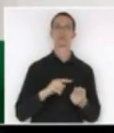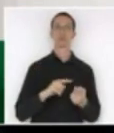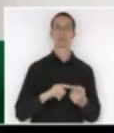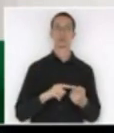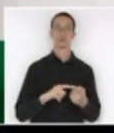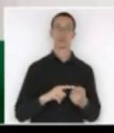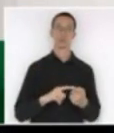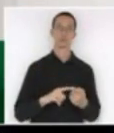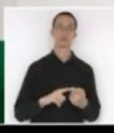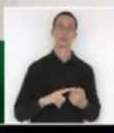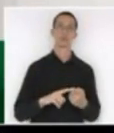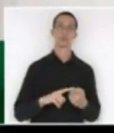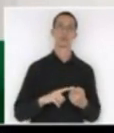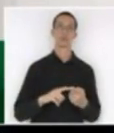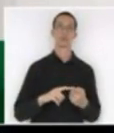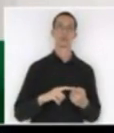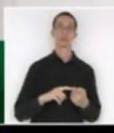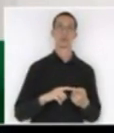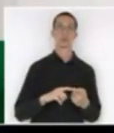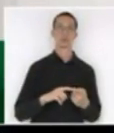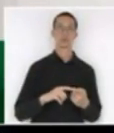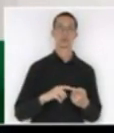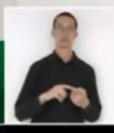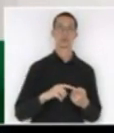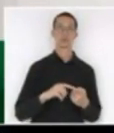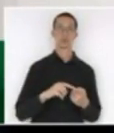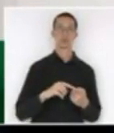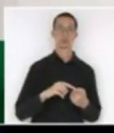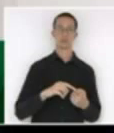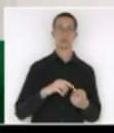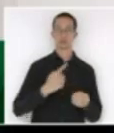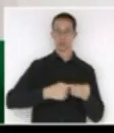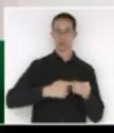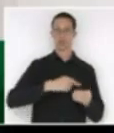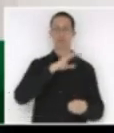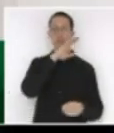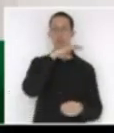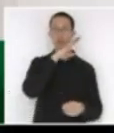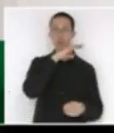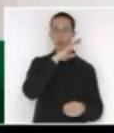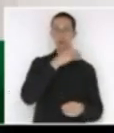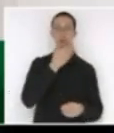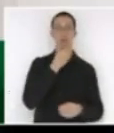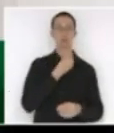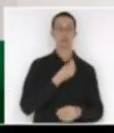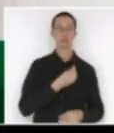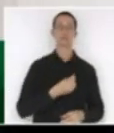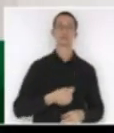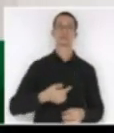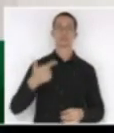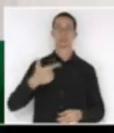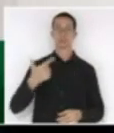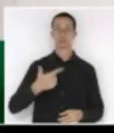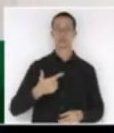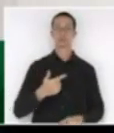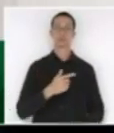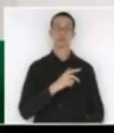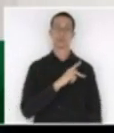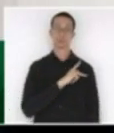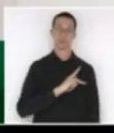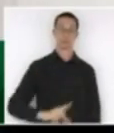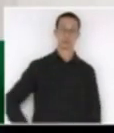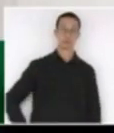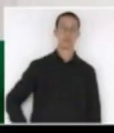Gaspar, e Evron Mussini, lá de Concórdia, respectivamente também. Segundo vice-presidente foi eleito